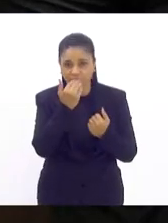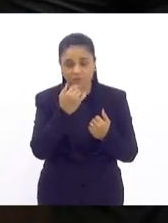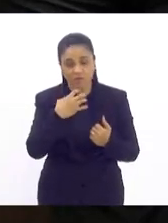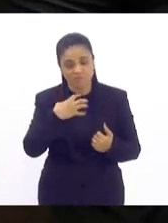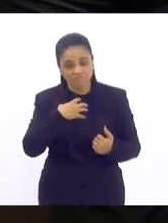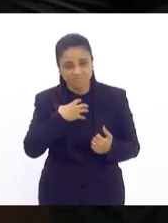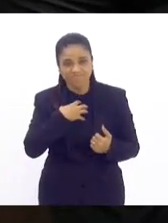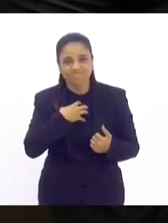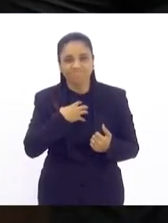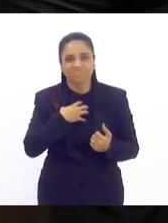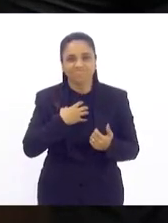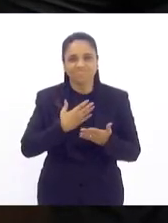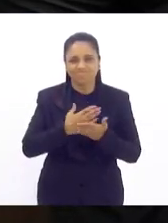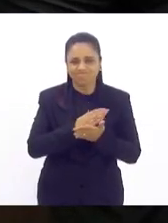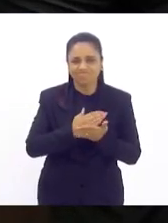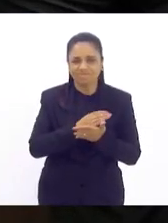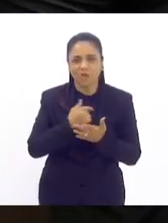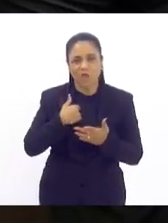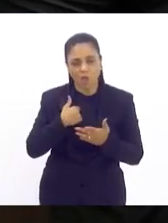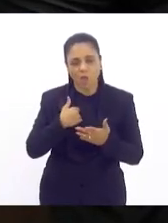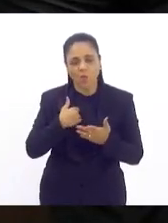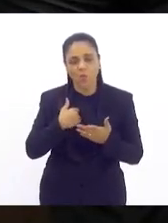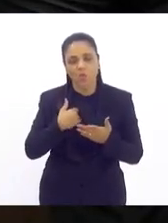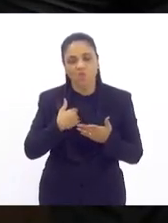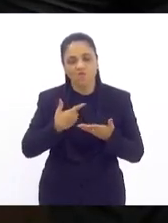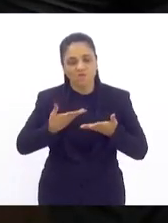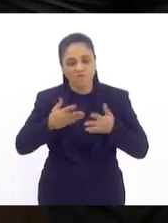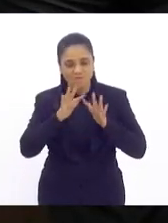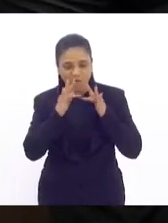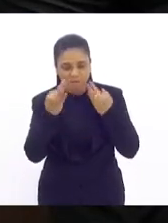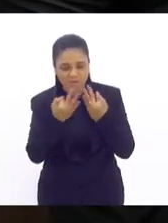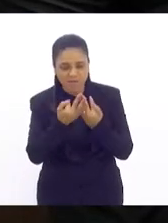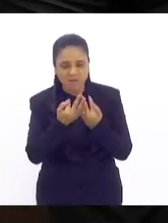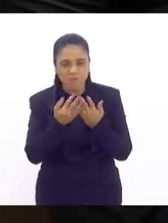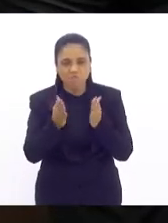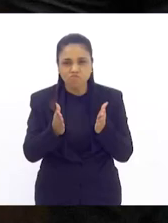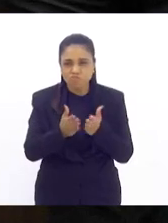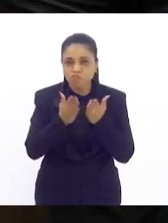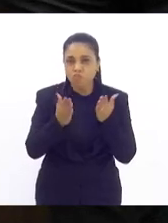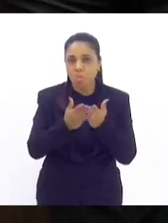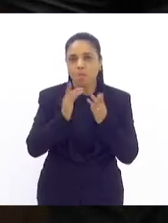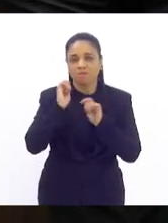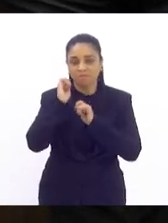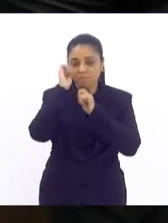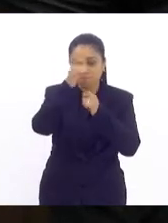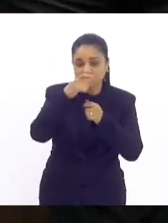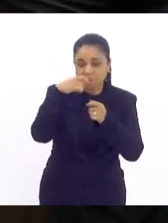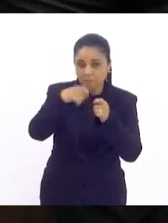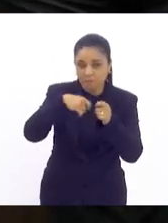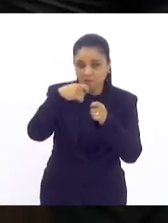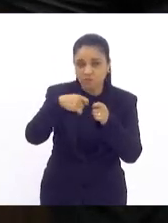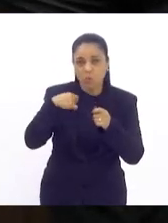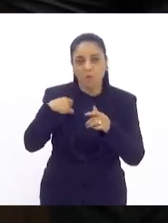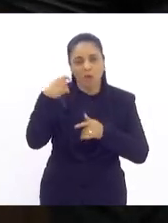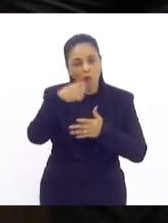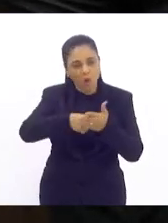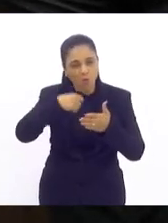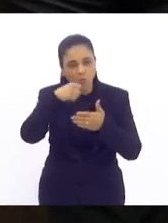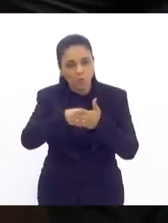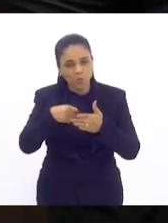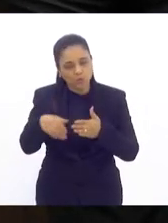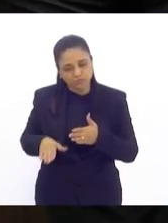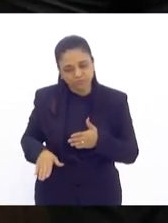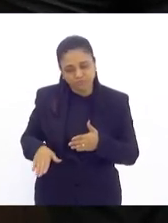oriundo de família de pescador e eu sei a luta da minha infância da minha juventude sou uma pessoa